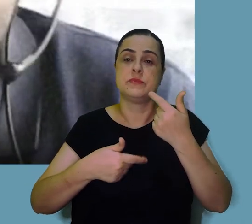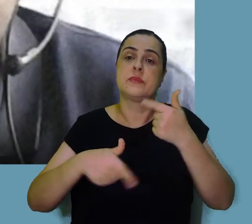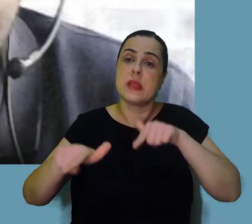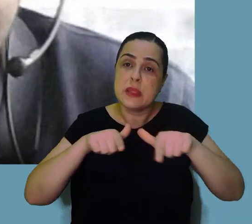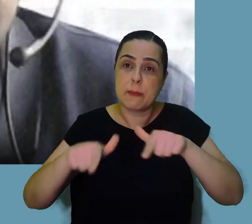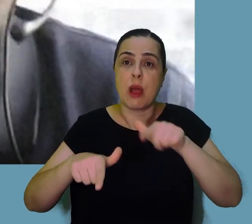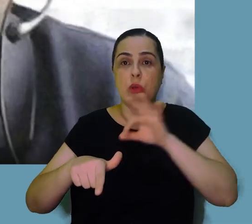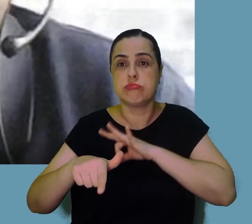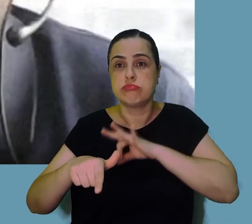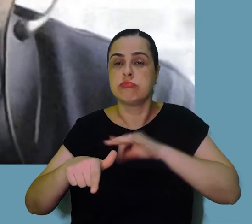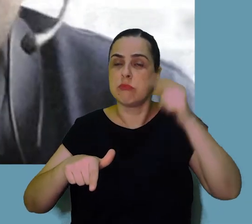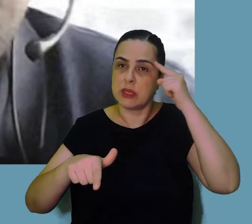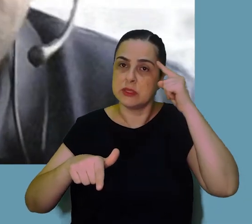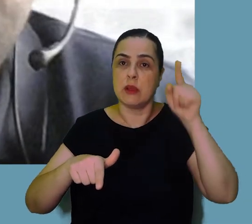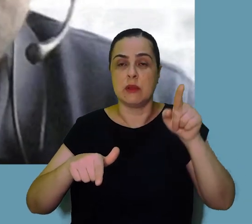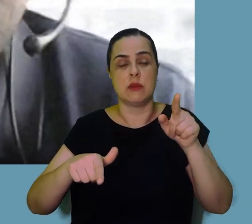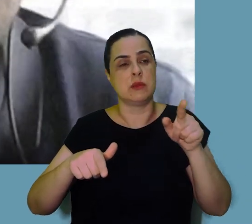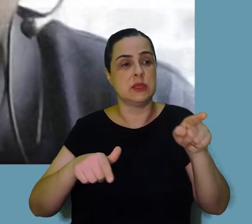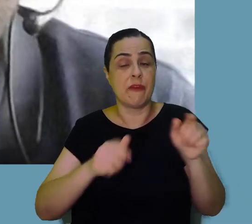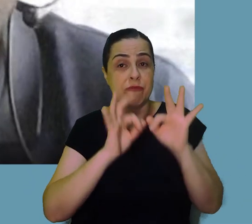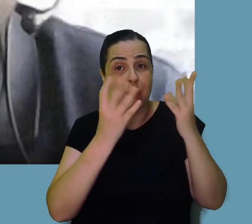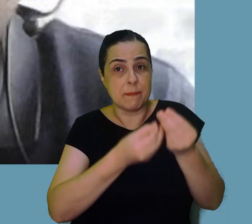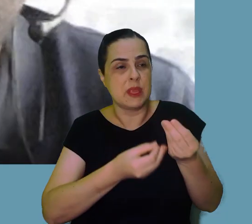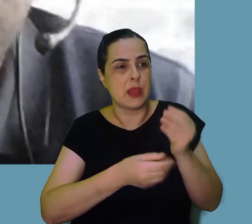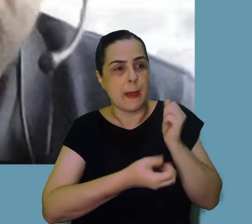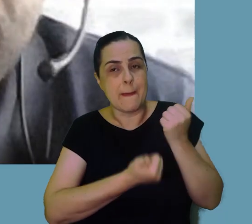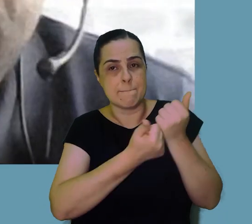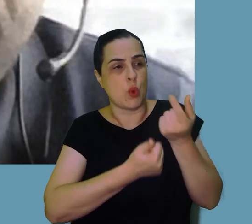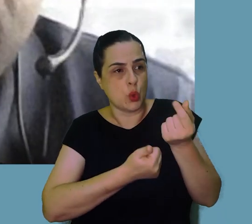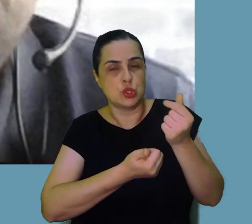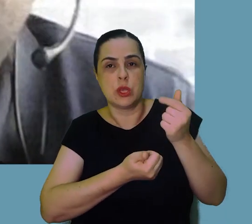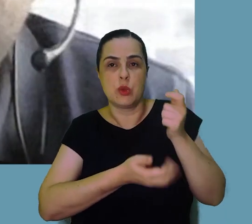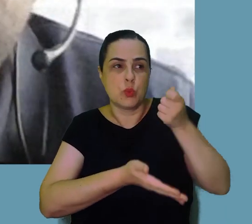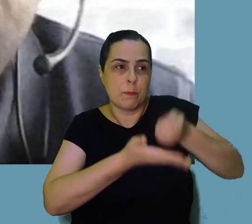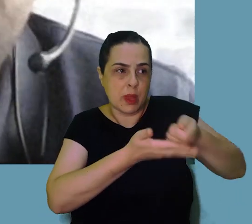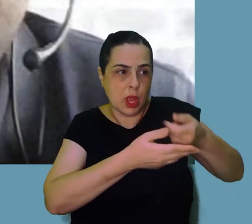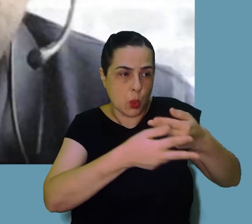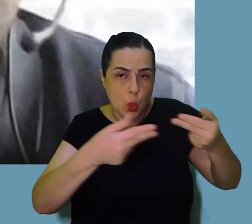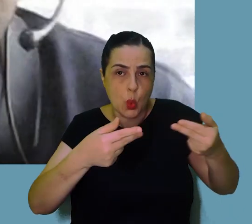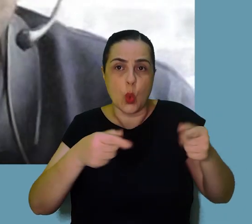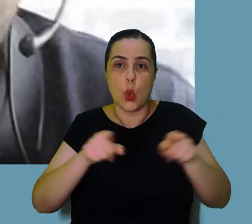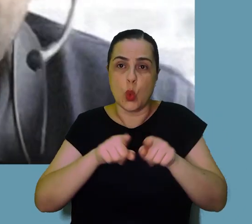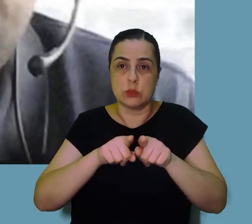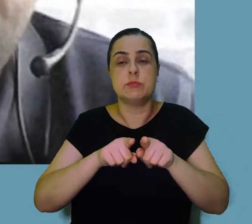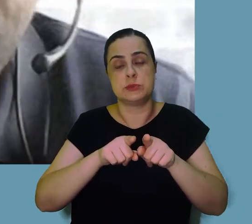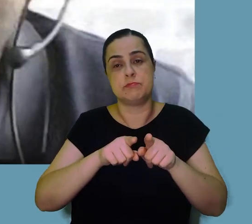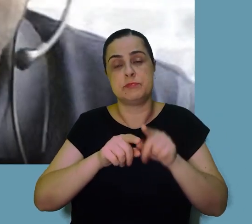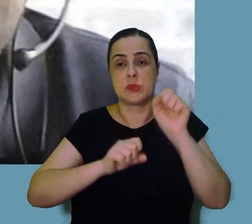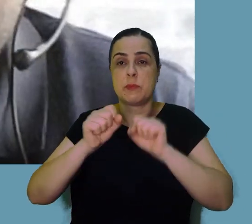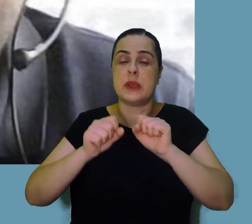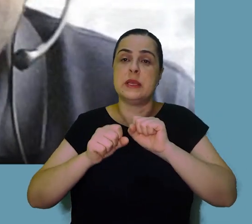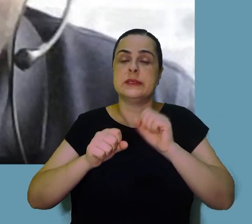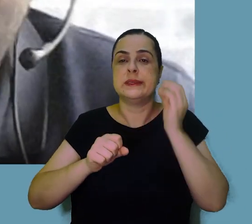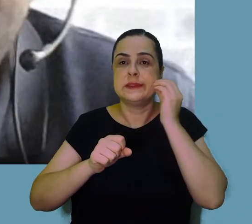para suas famílias e garantindo que as empresas entreguem, né, os seus serviços e produtos dentro da sua cadeia de produção.